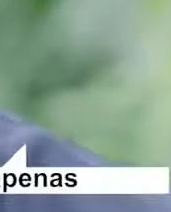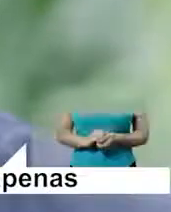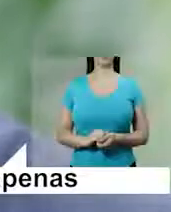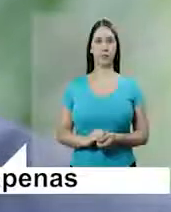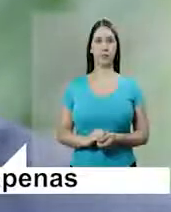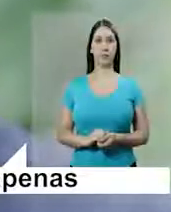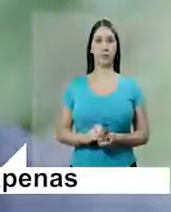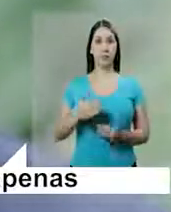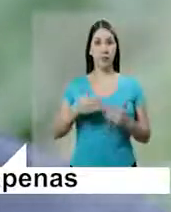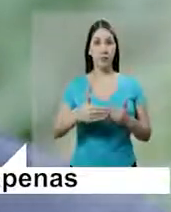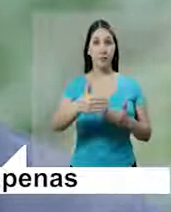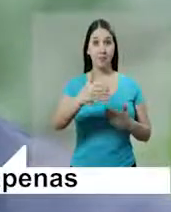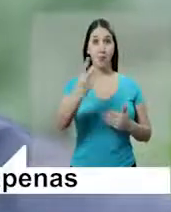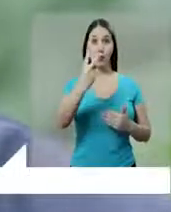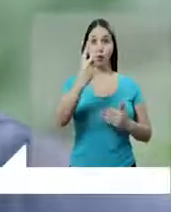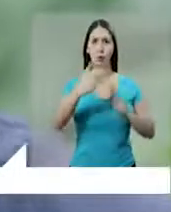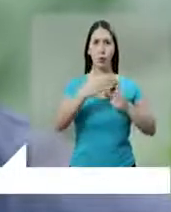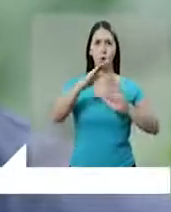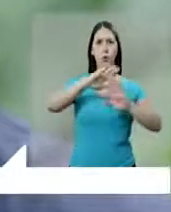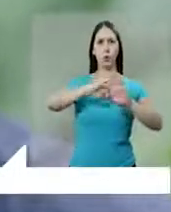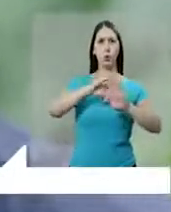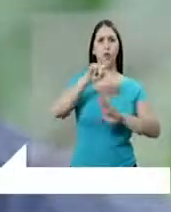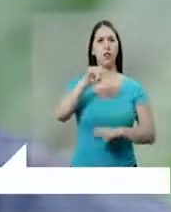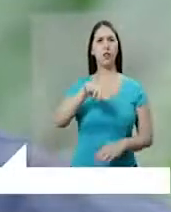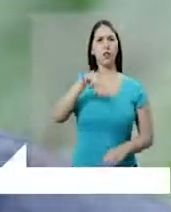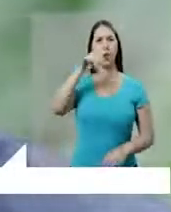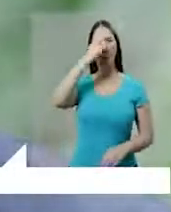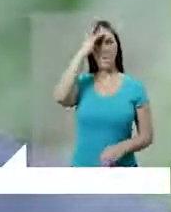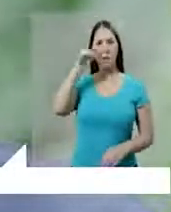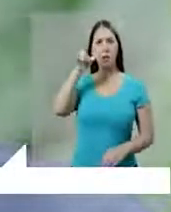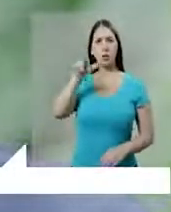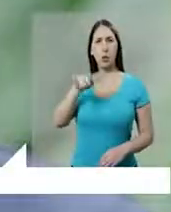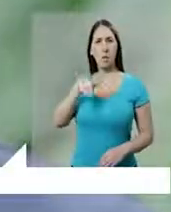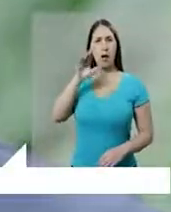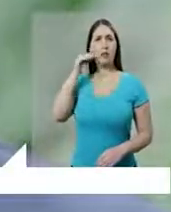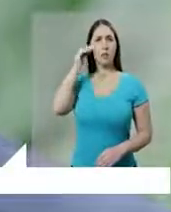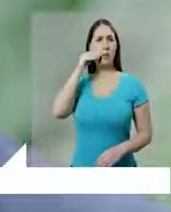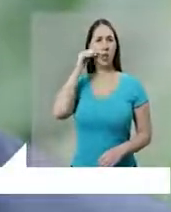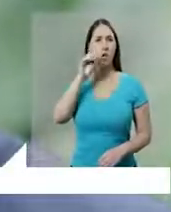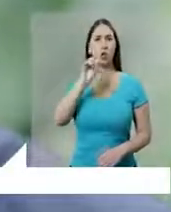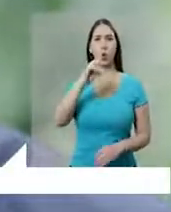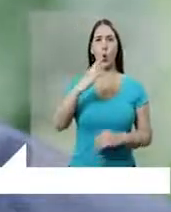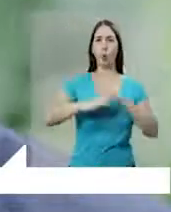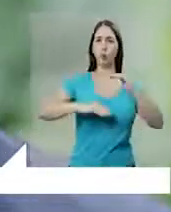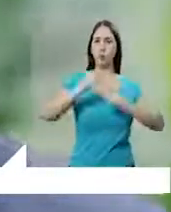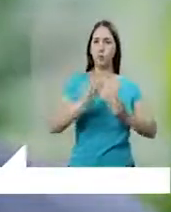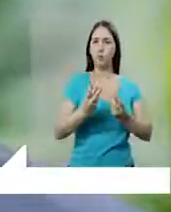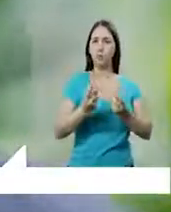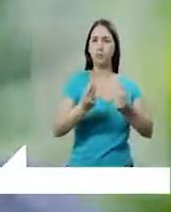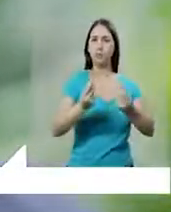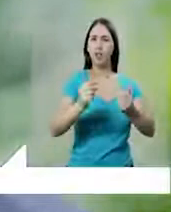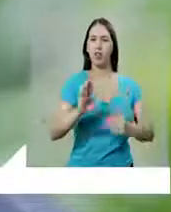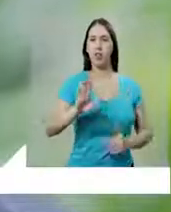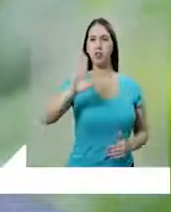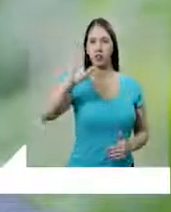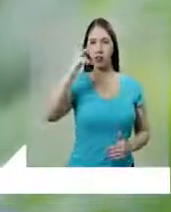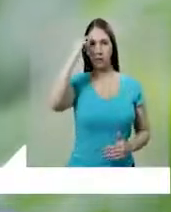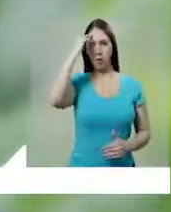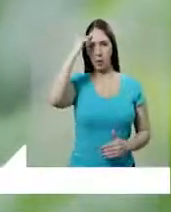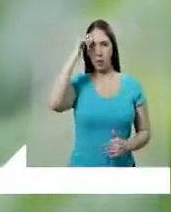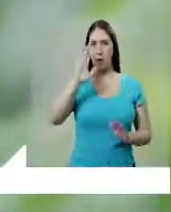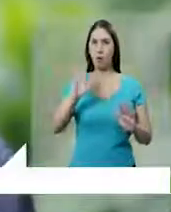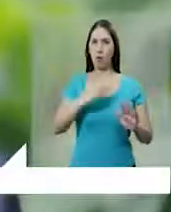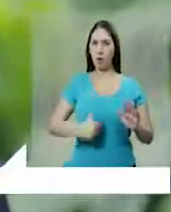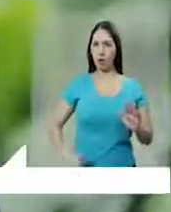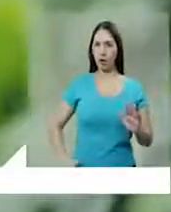Neste segundo turno, você vai escolher não apenas o mais experiente ou o mais eficiente candidato para governar São Paulo. Você vai escolher muito mais